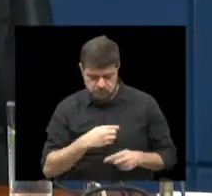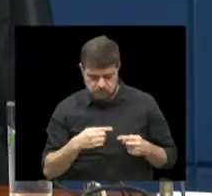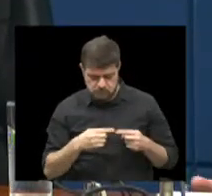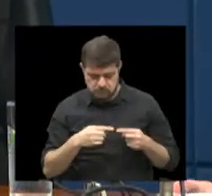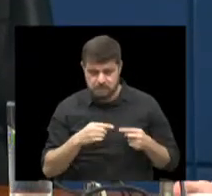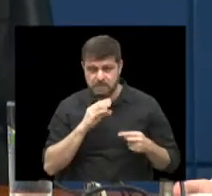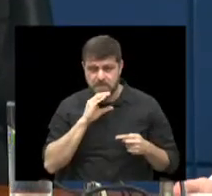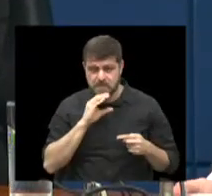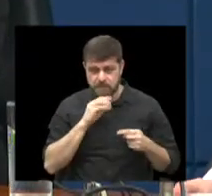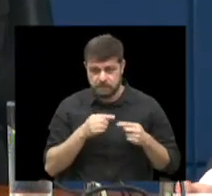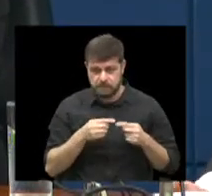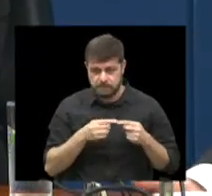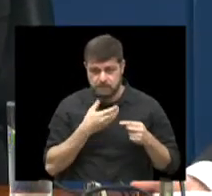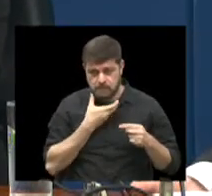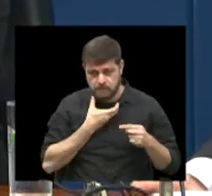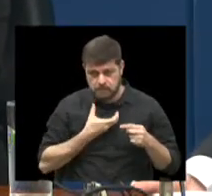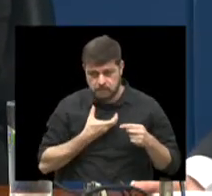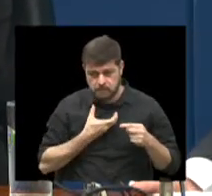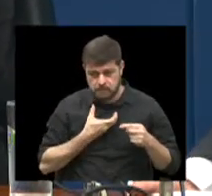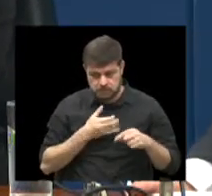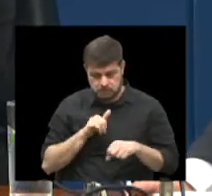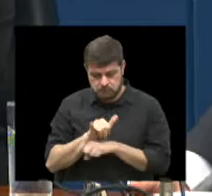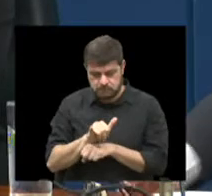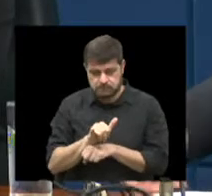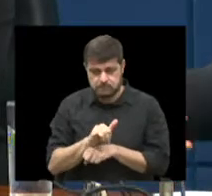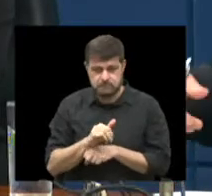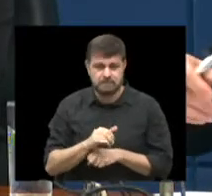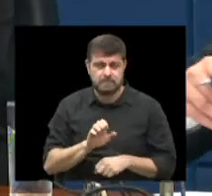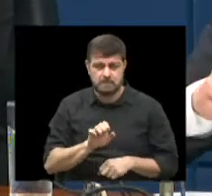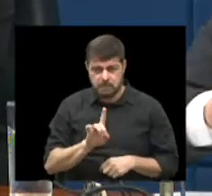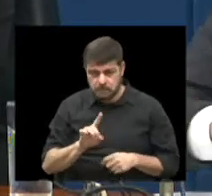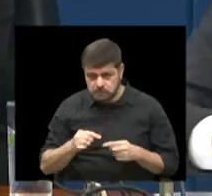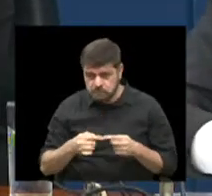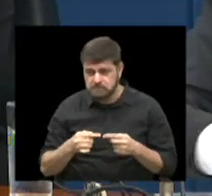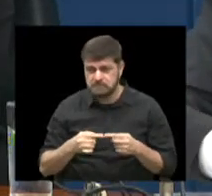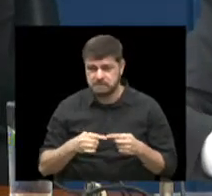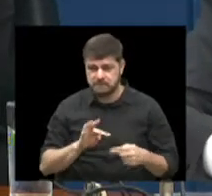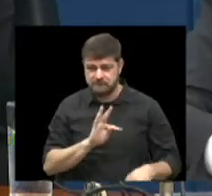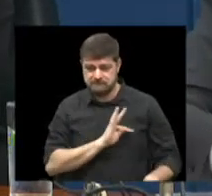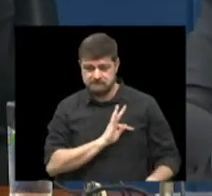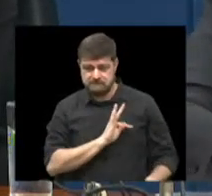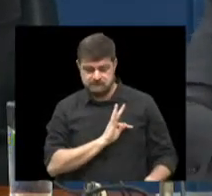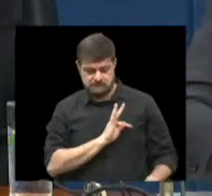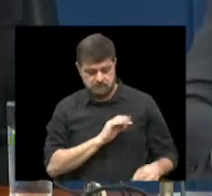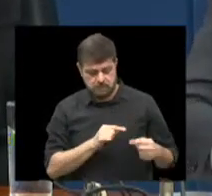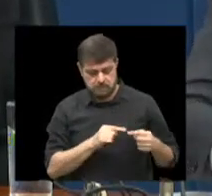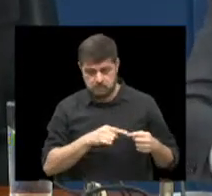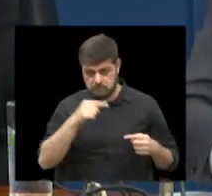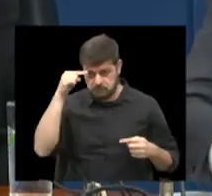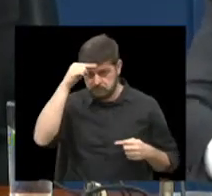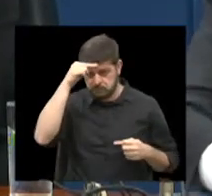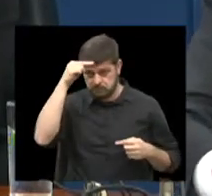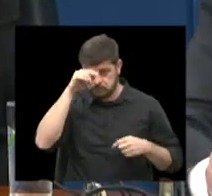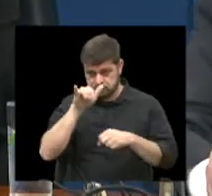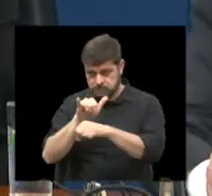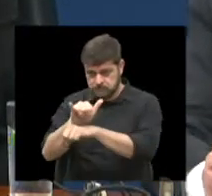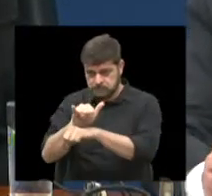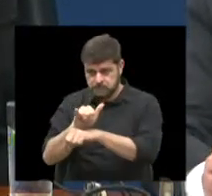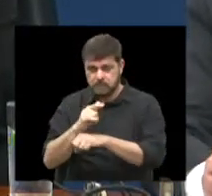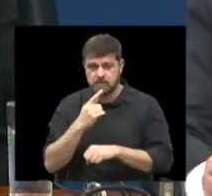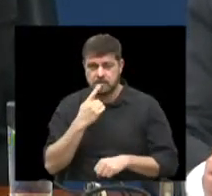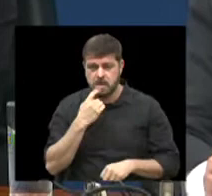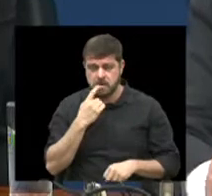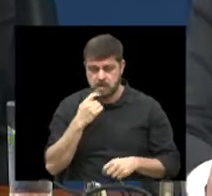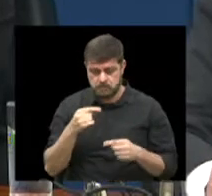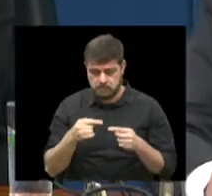Carlão do PT, sim. Carmo Luiz ausente. Edson Ribeiro, sim. Fernando Mendes, sim. Felipe Marques ausente. Gilberto